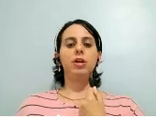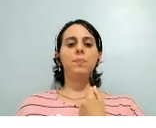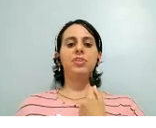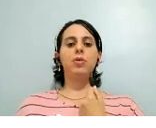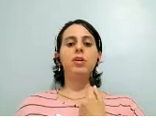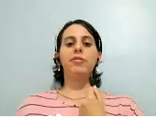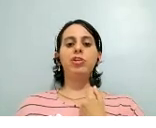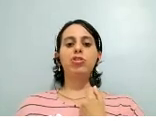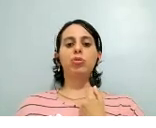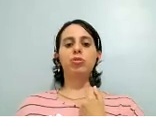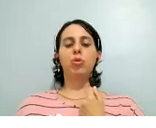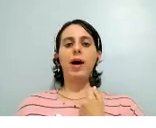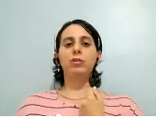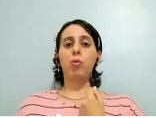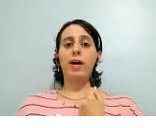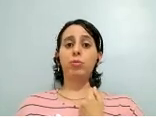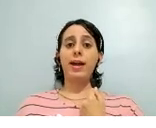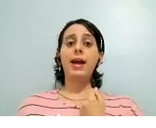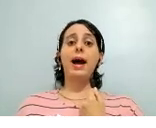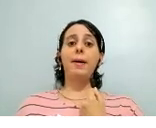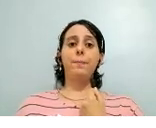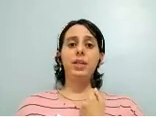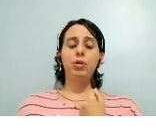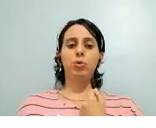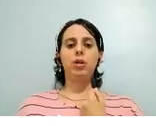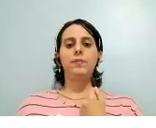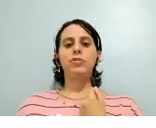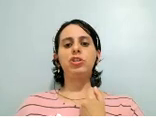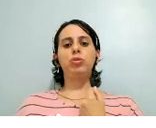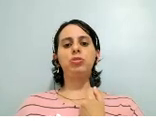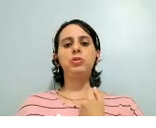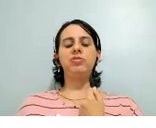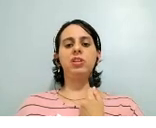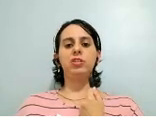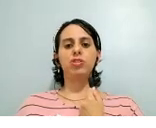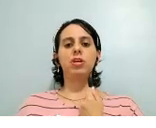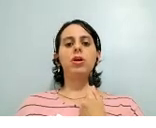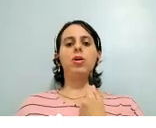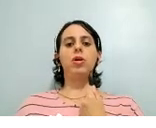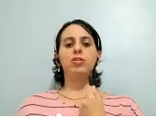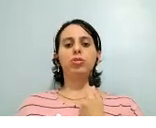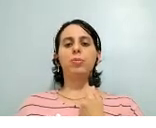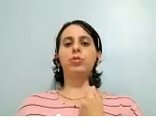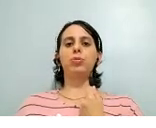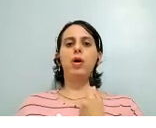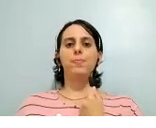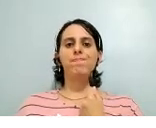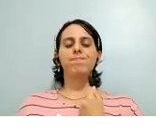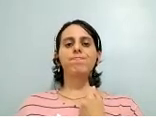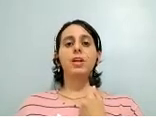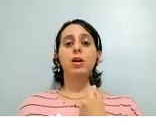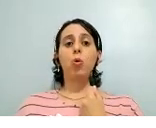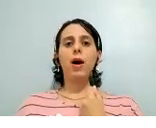22/4/2020. Então, 22/4, 4 é abril de 2020. Olha só,